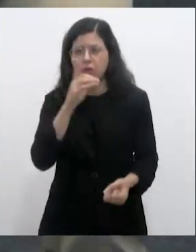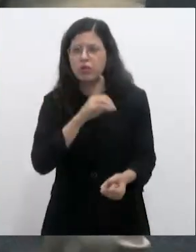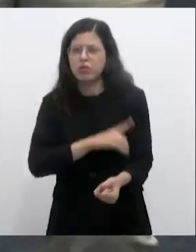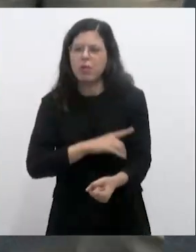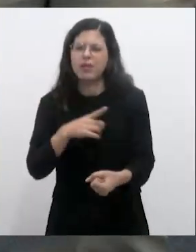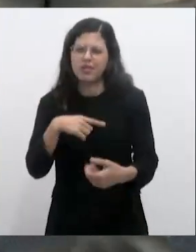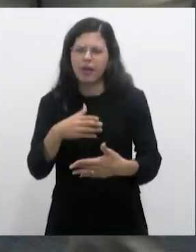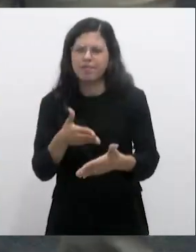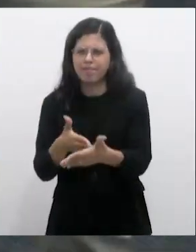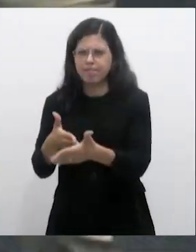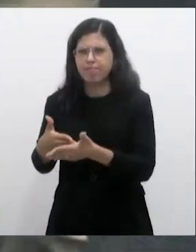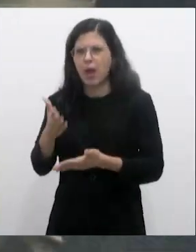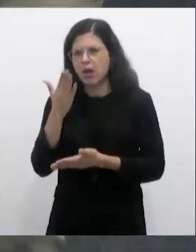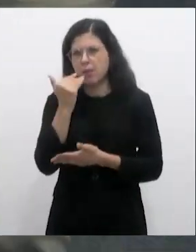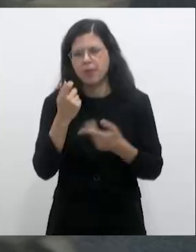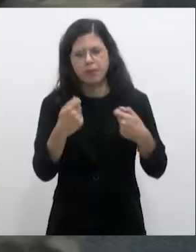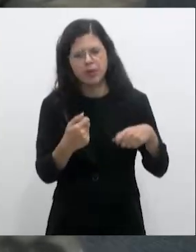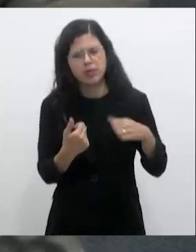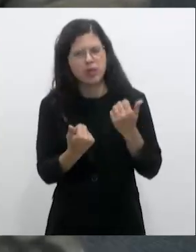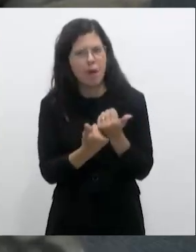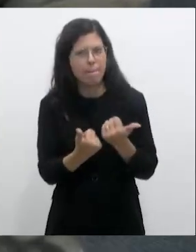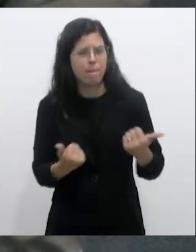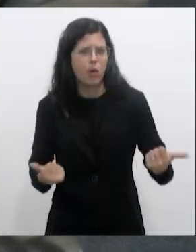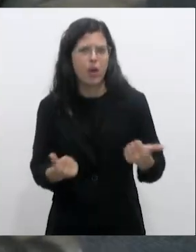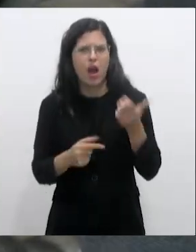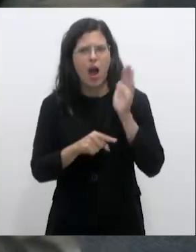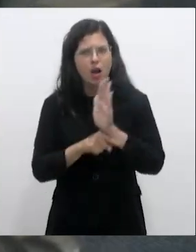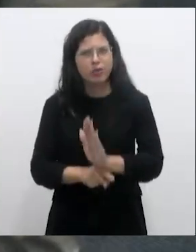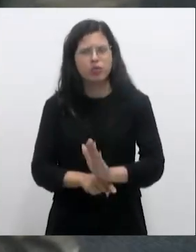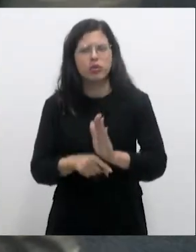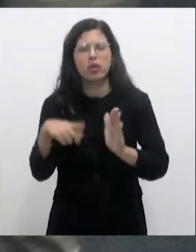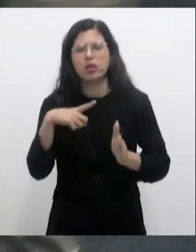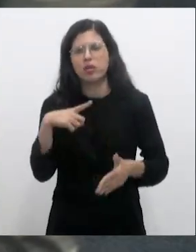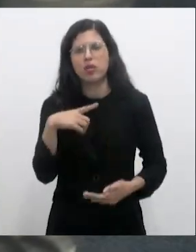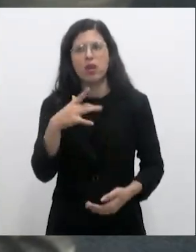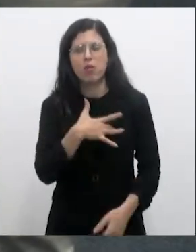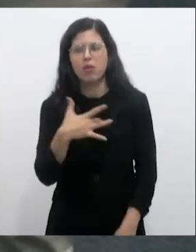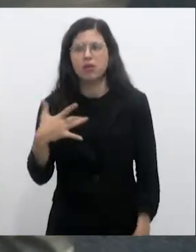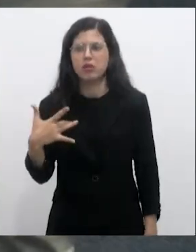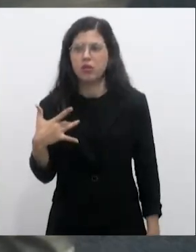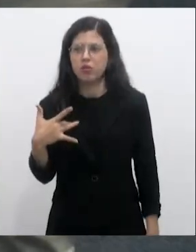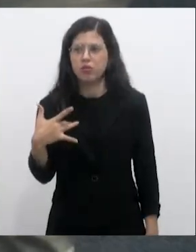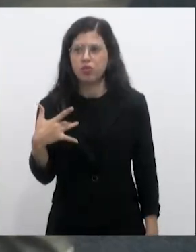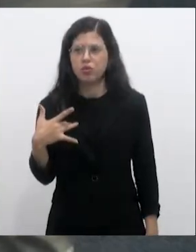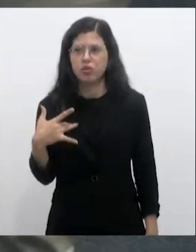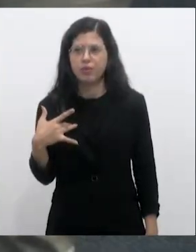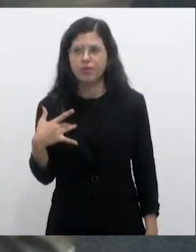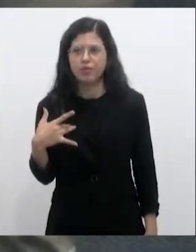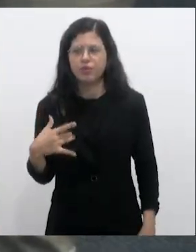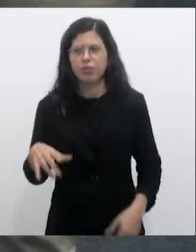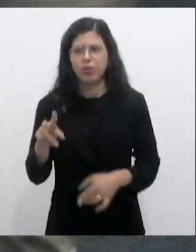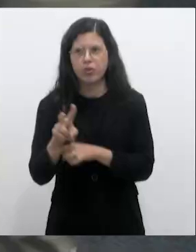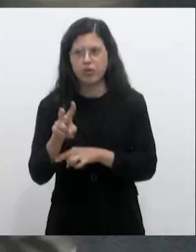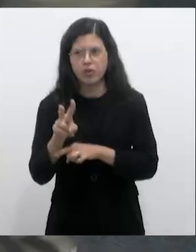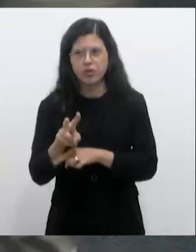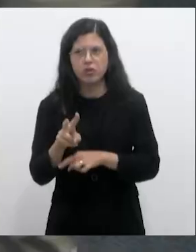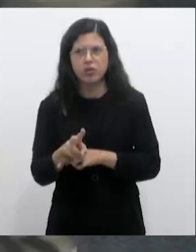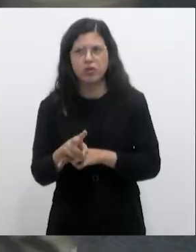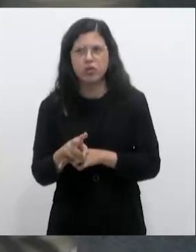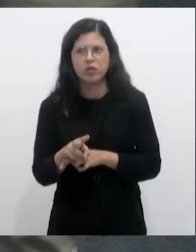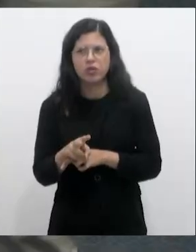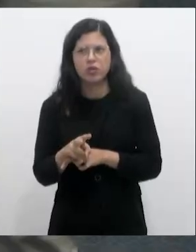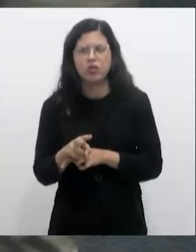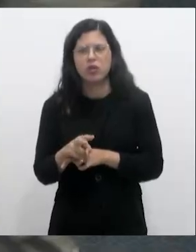restrições e a gente precisa contribuir para que ela tenha uma saúde mais preservada e fuja